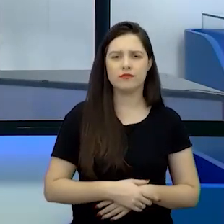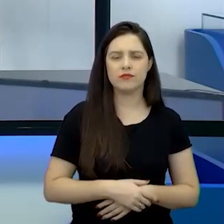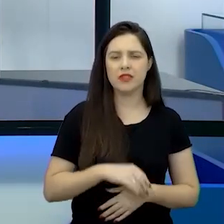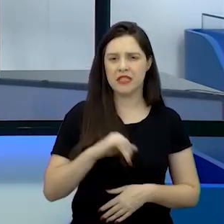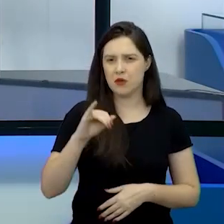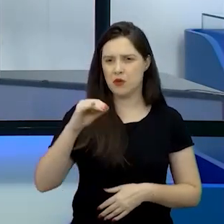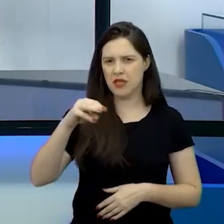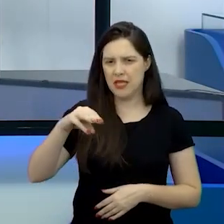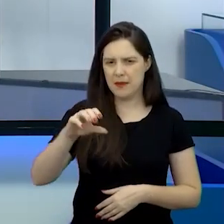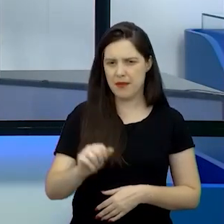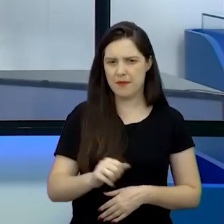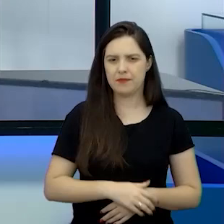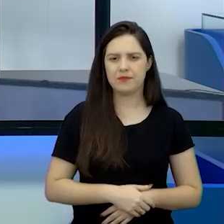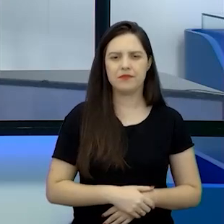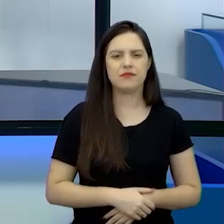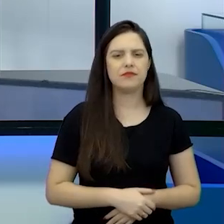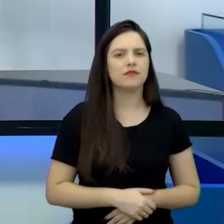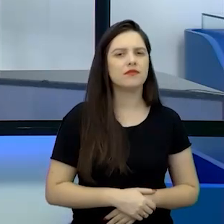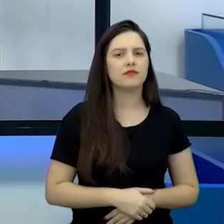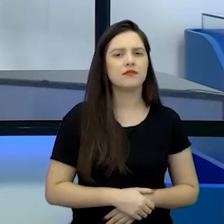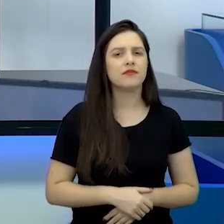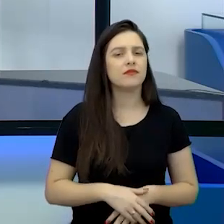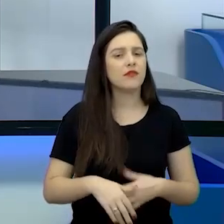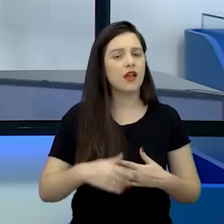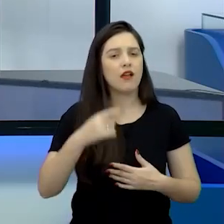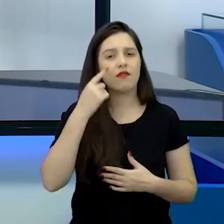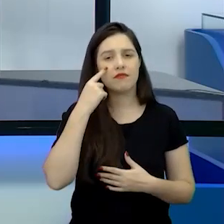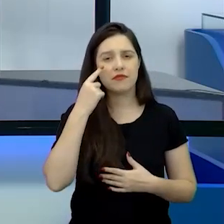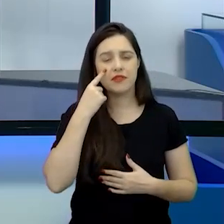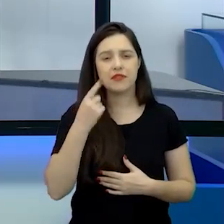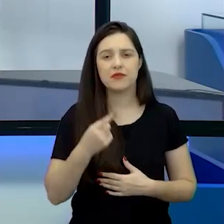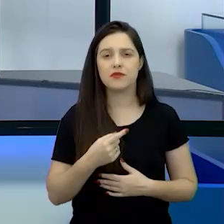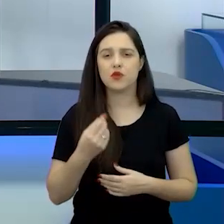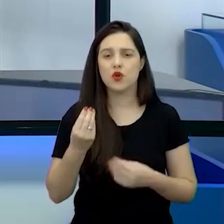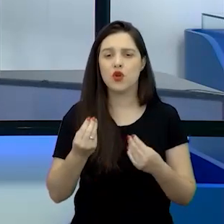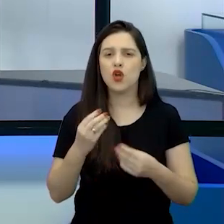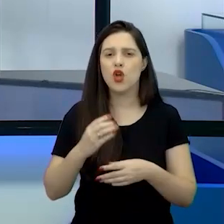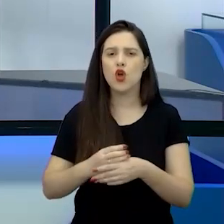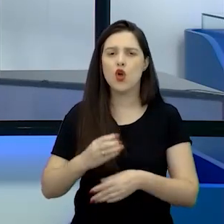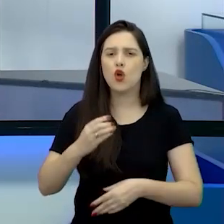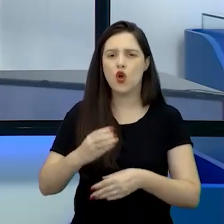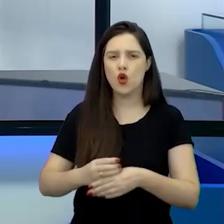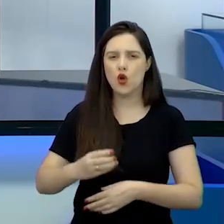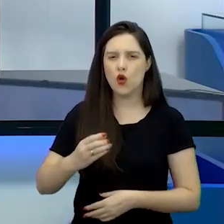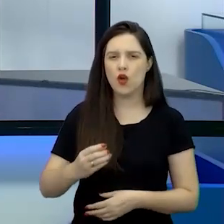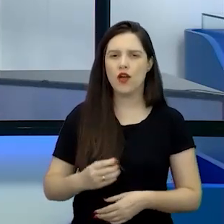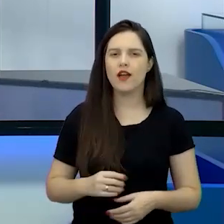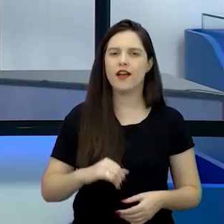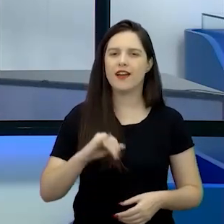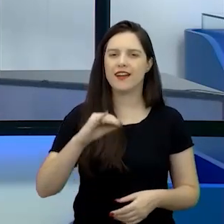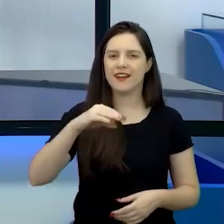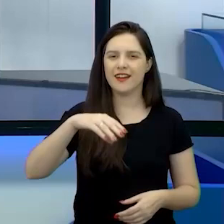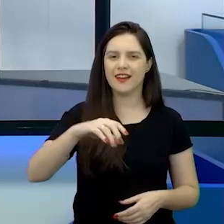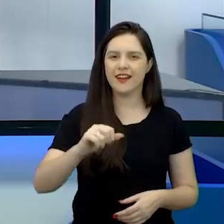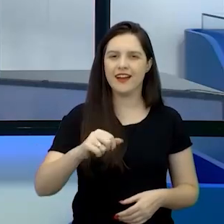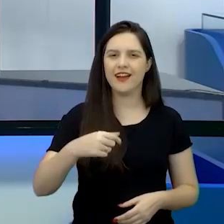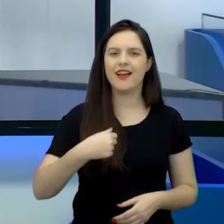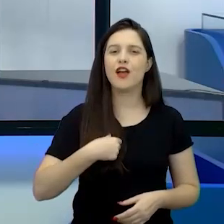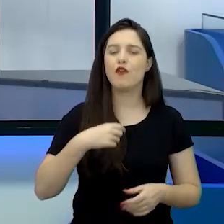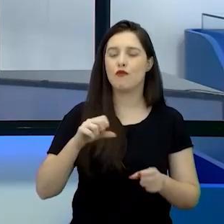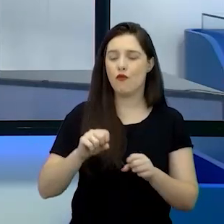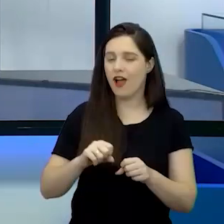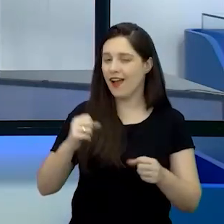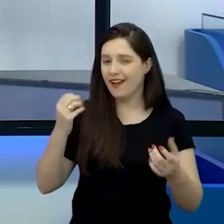ímã, agora se esse mexer, olha, se esse copo se mexer com esse ímã, pessoal, eu vou lá nessa aula